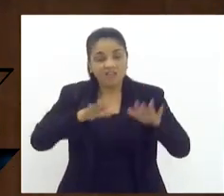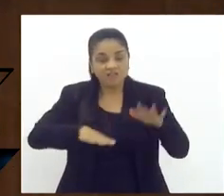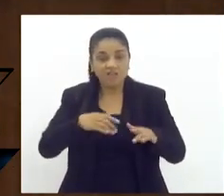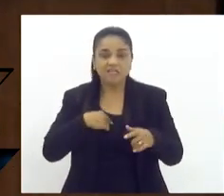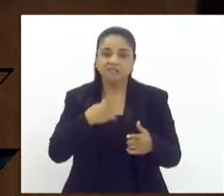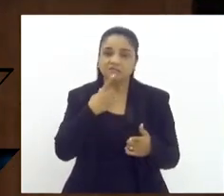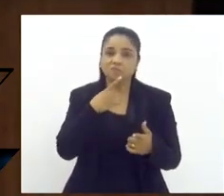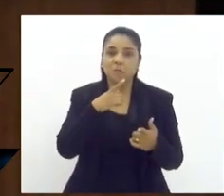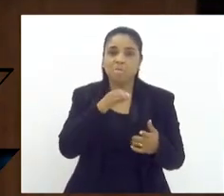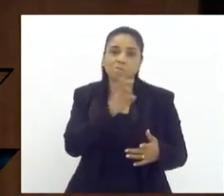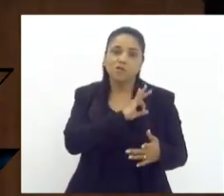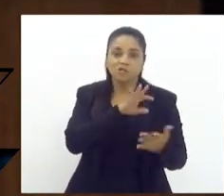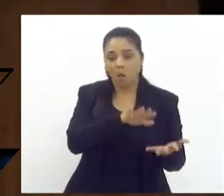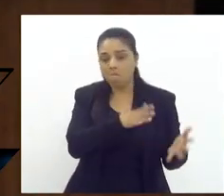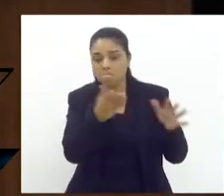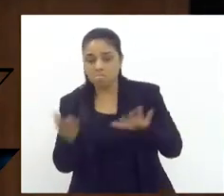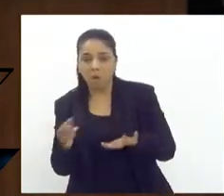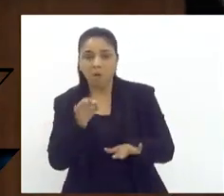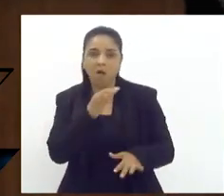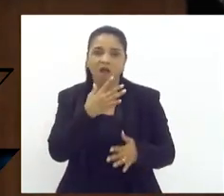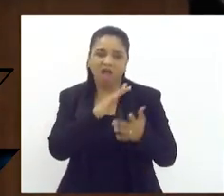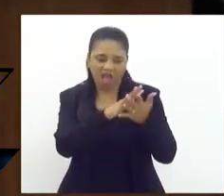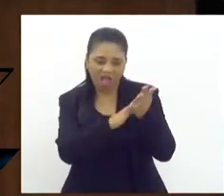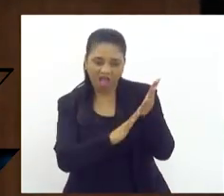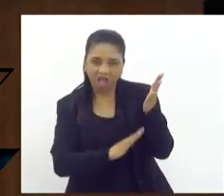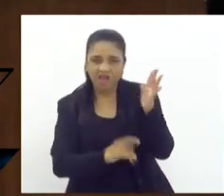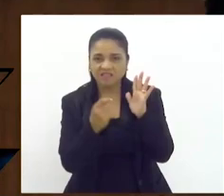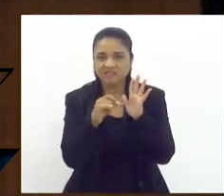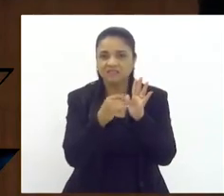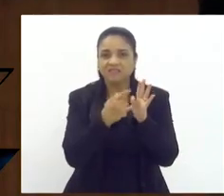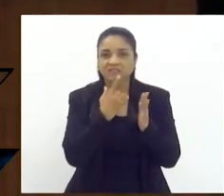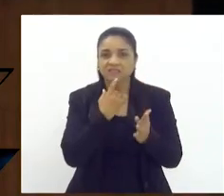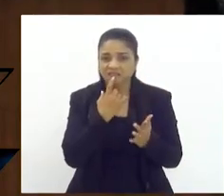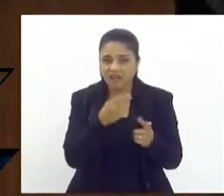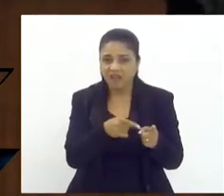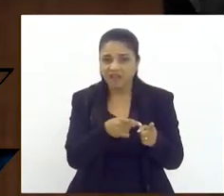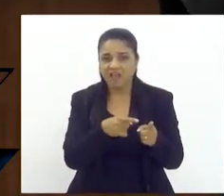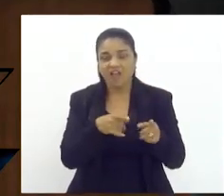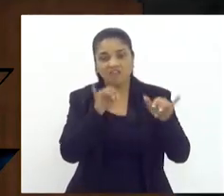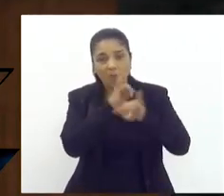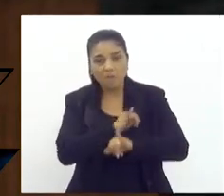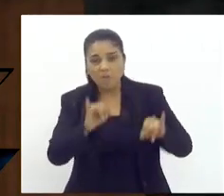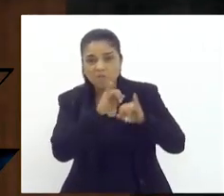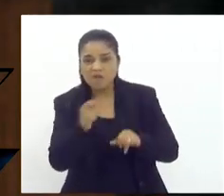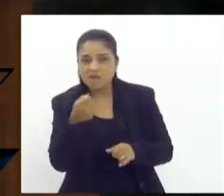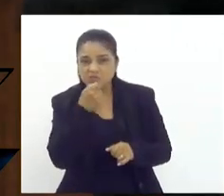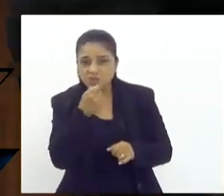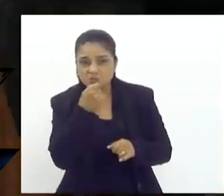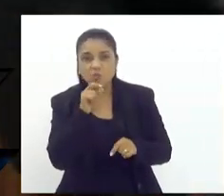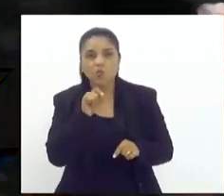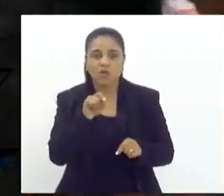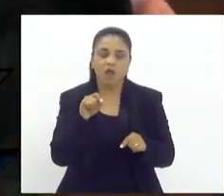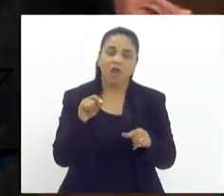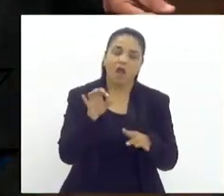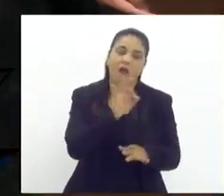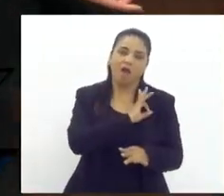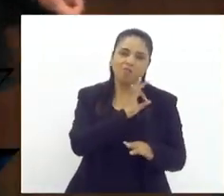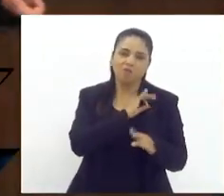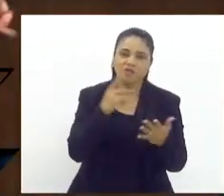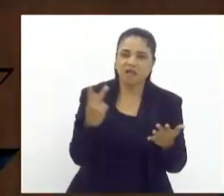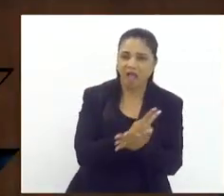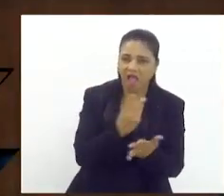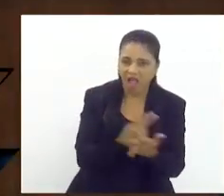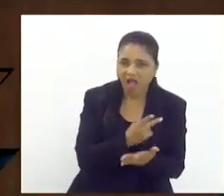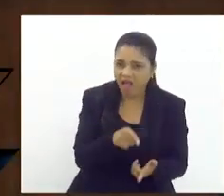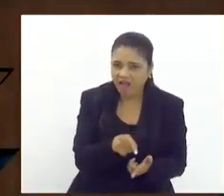ele é condenado por uma mídia covarde que só publica o que o policial e o agente de segurança pública faz de ruim ou se ele comete algum